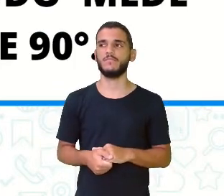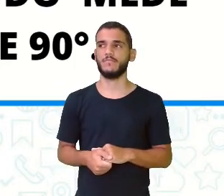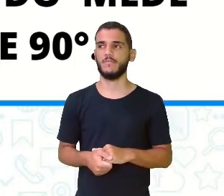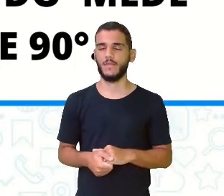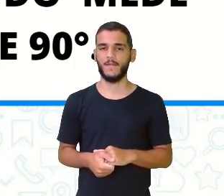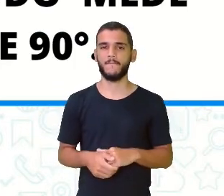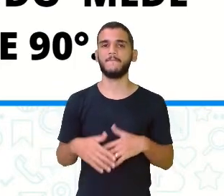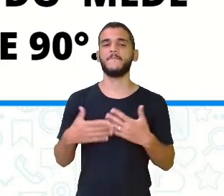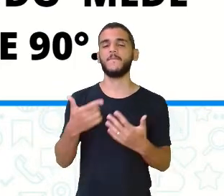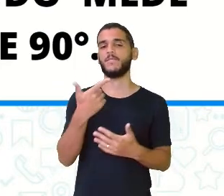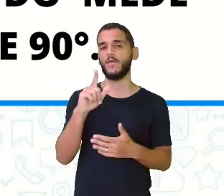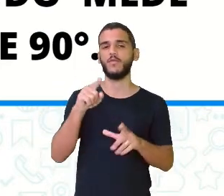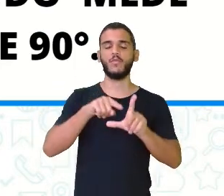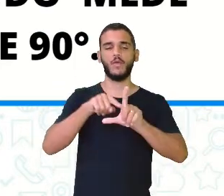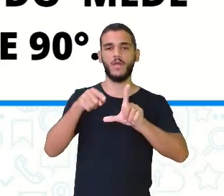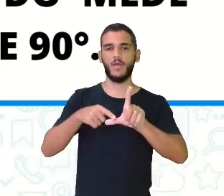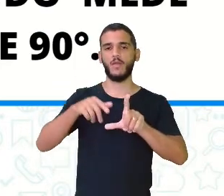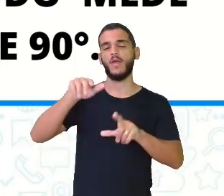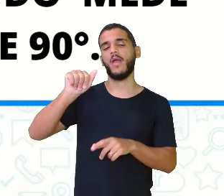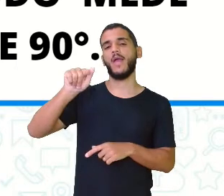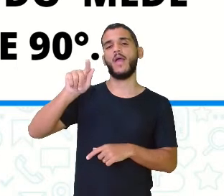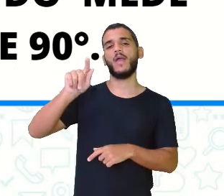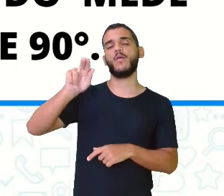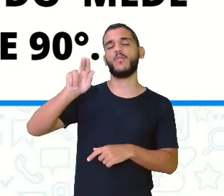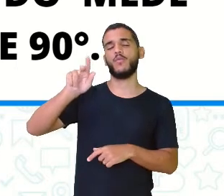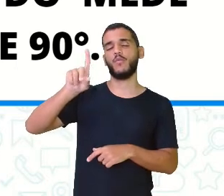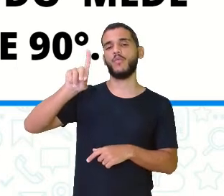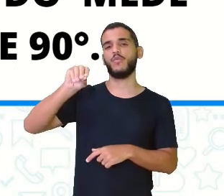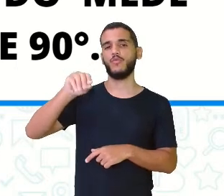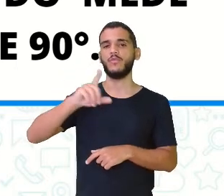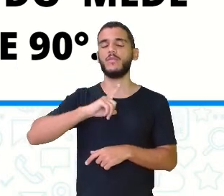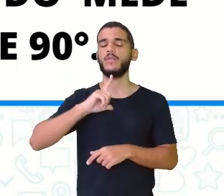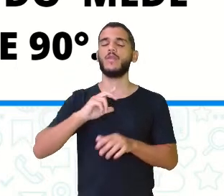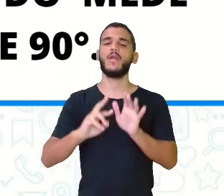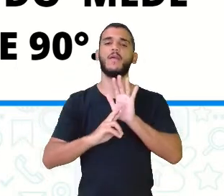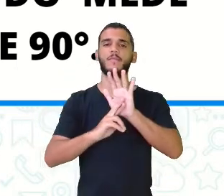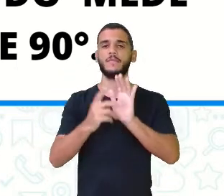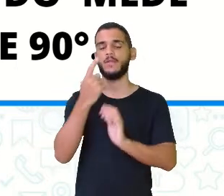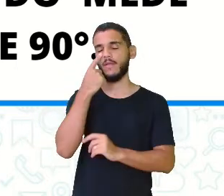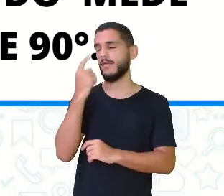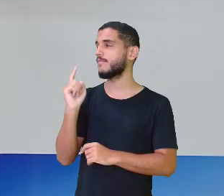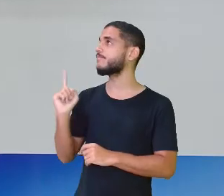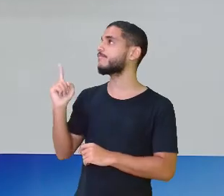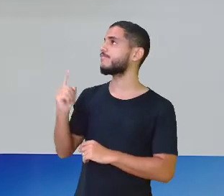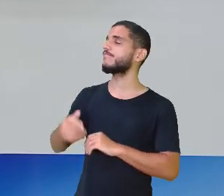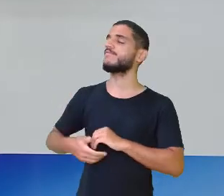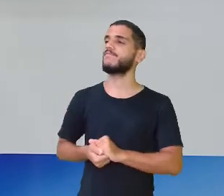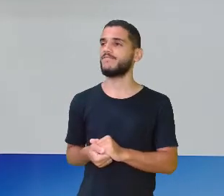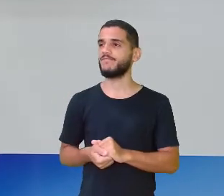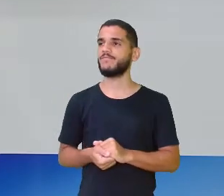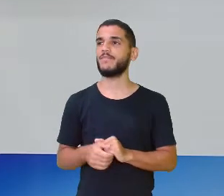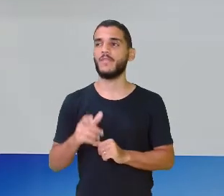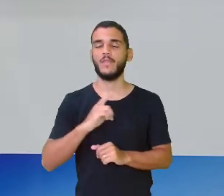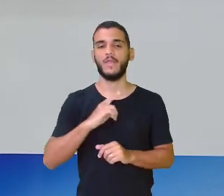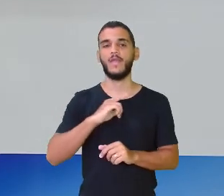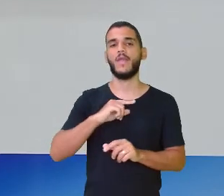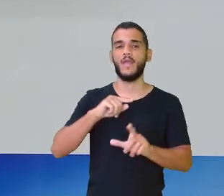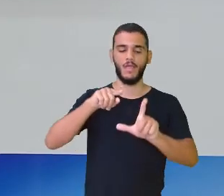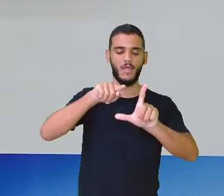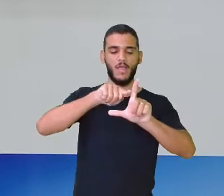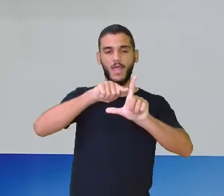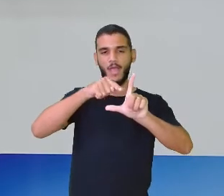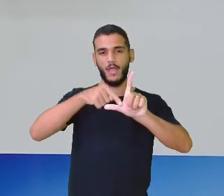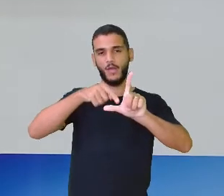O ângulo agudo, eu tenho a representação quando eu tenho ângulos menores